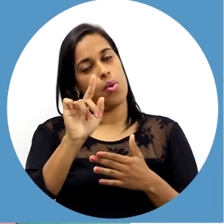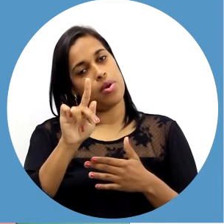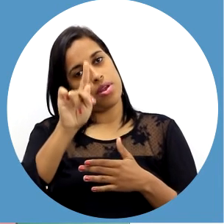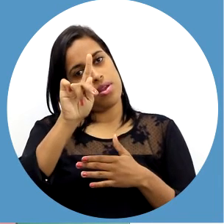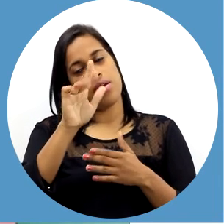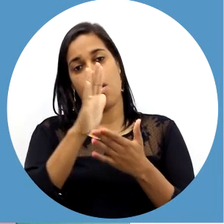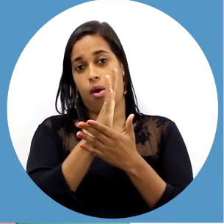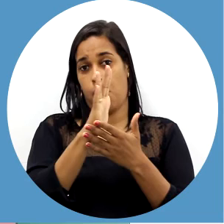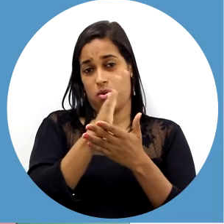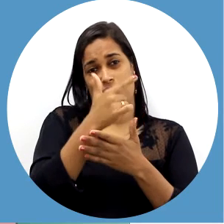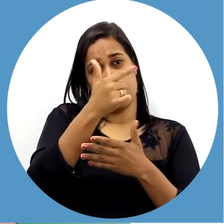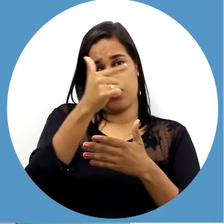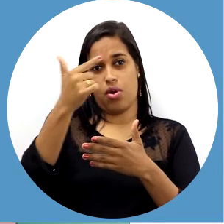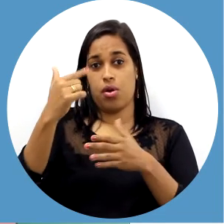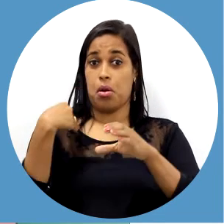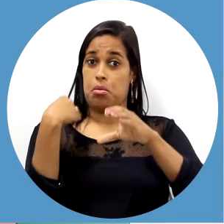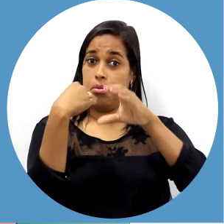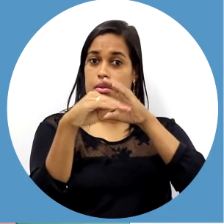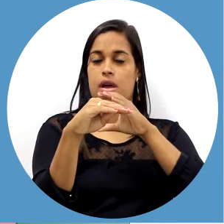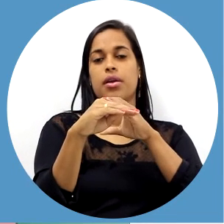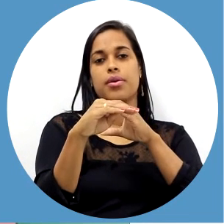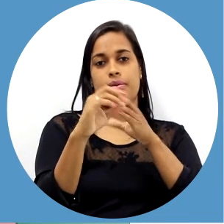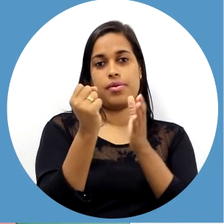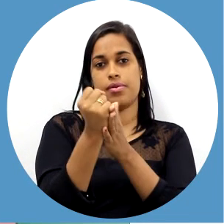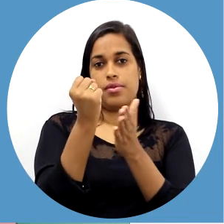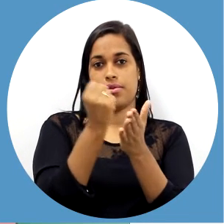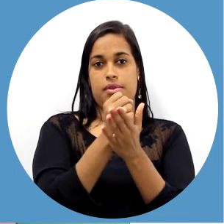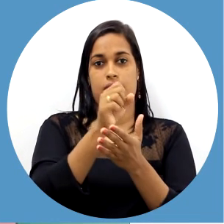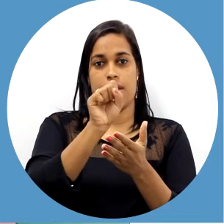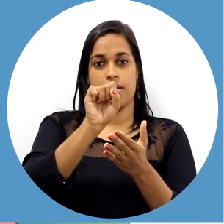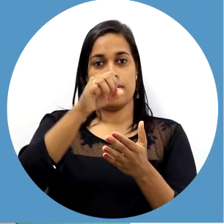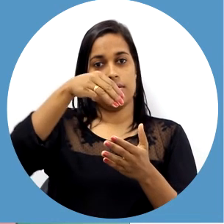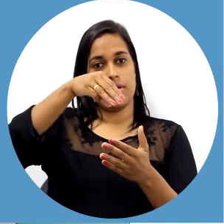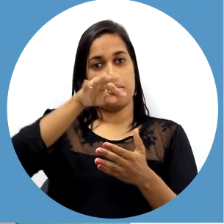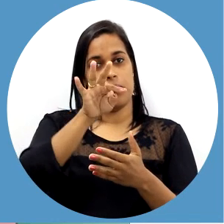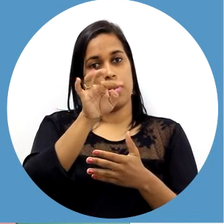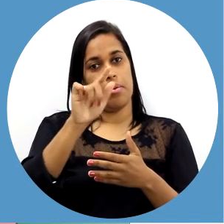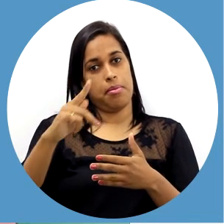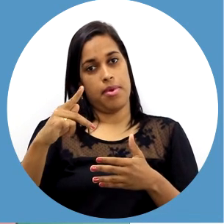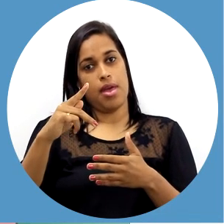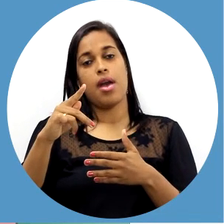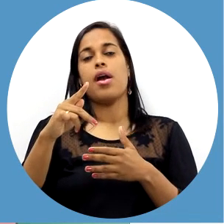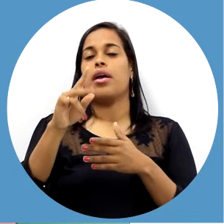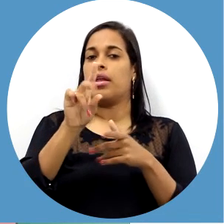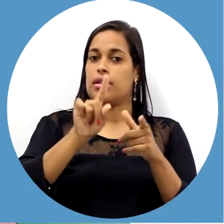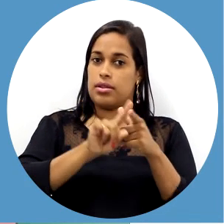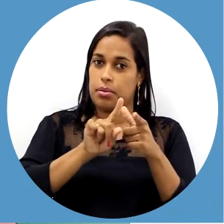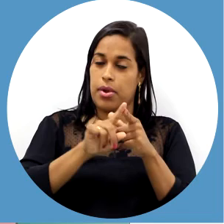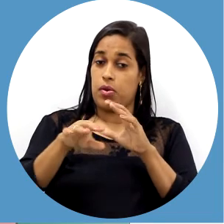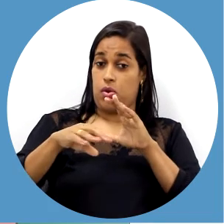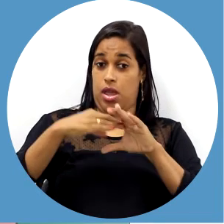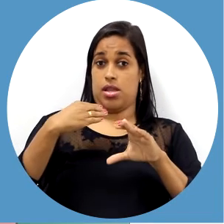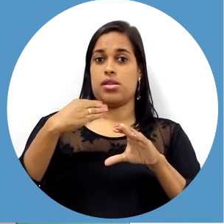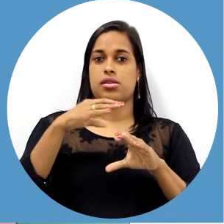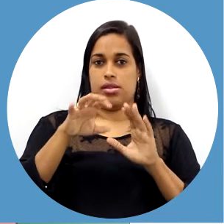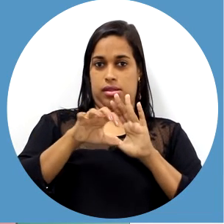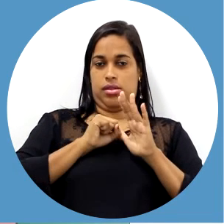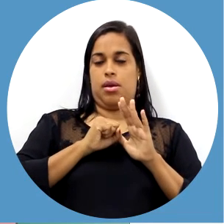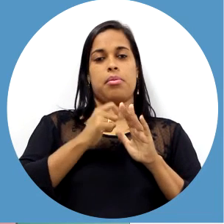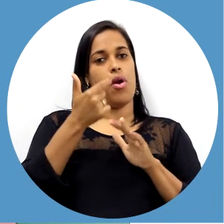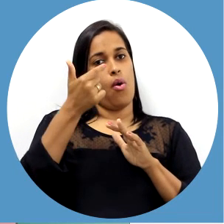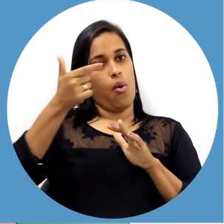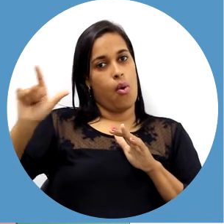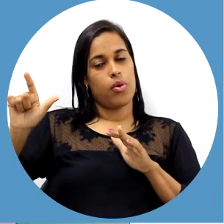outros da mesma categoria, quando você envia um e-mail, você usa o protocolo SMTP. Quando você recebe um e-mail, você está usando outro